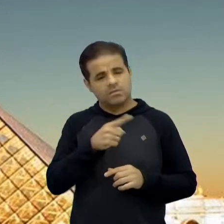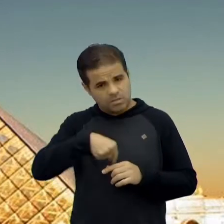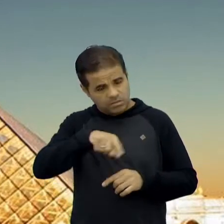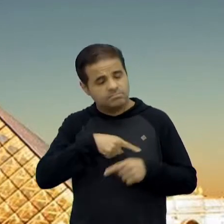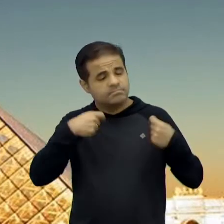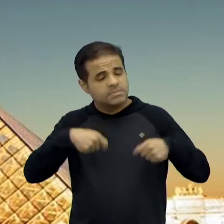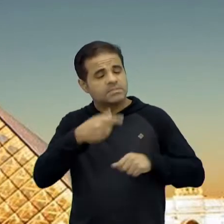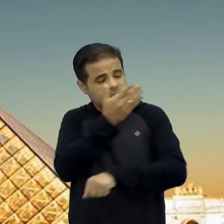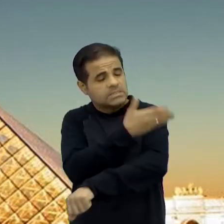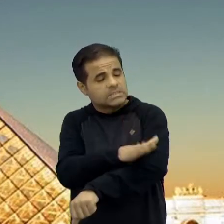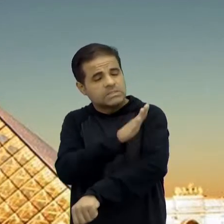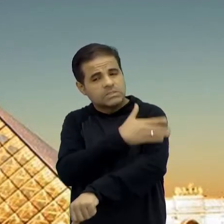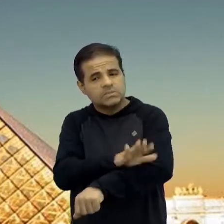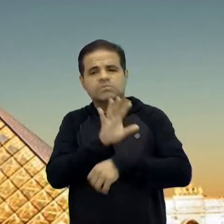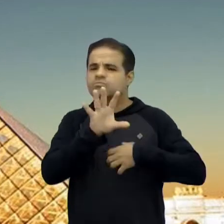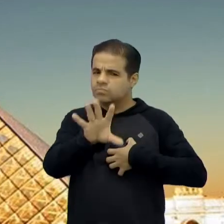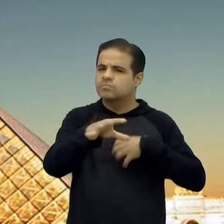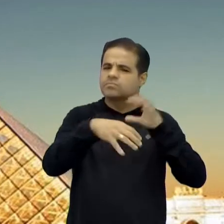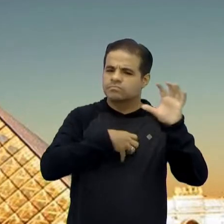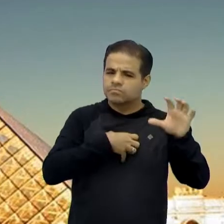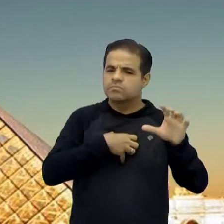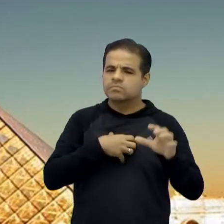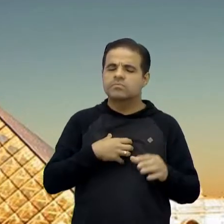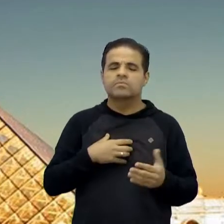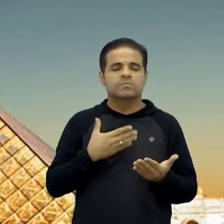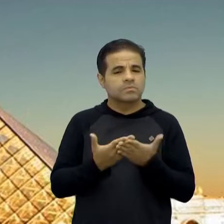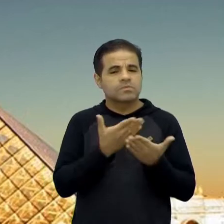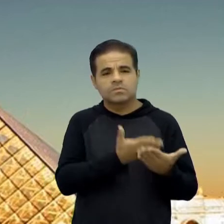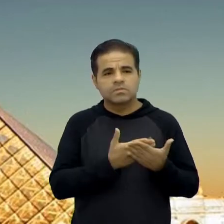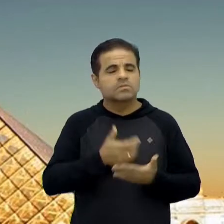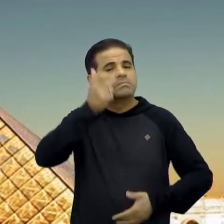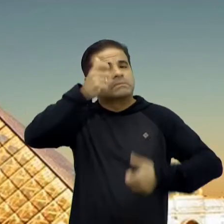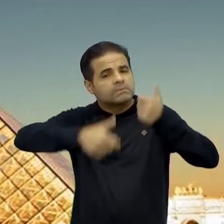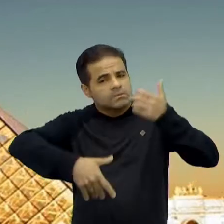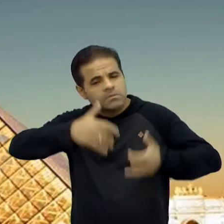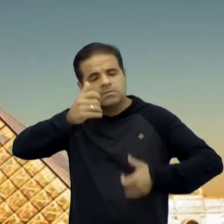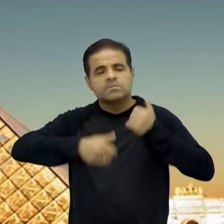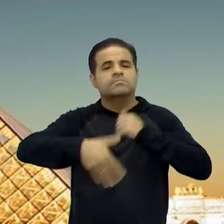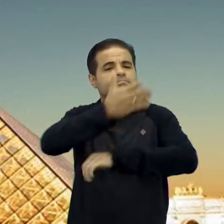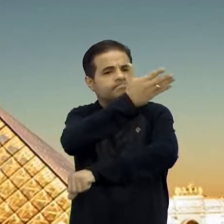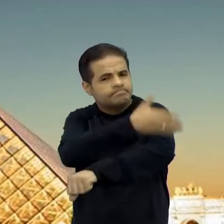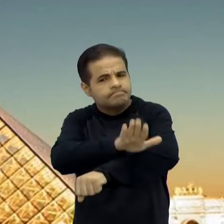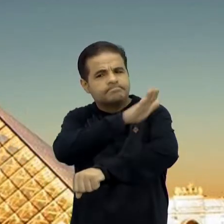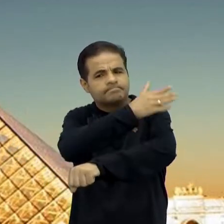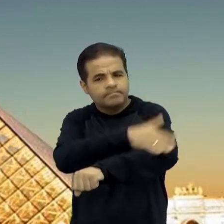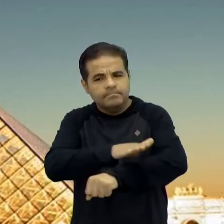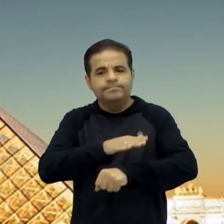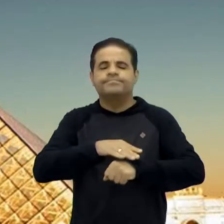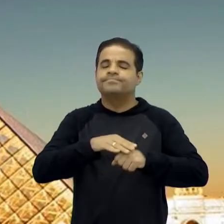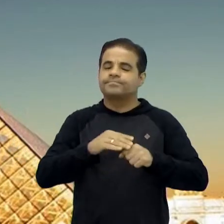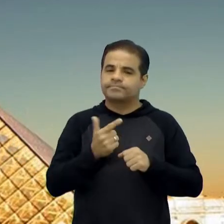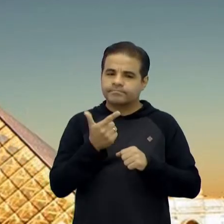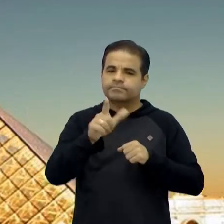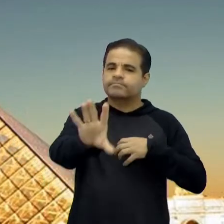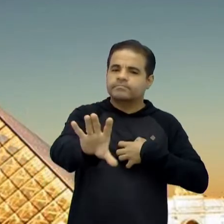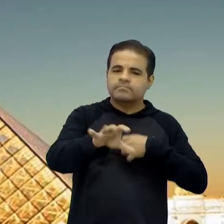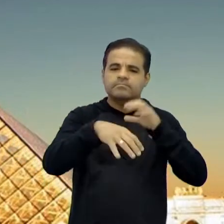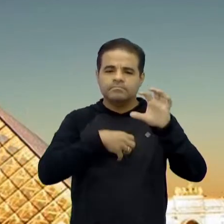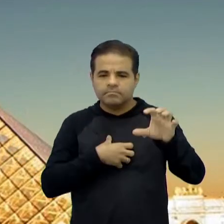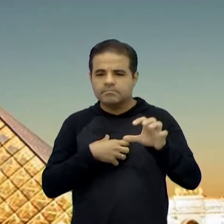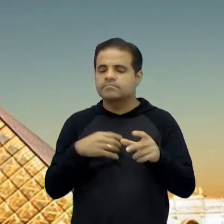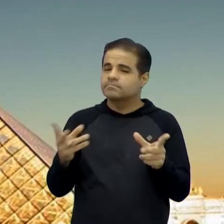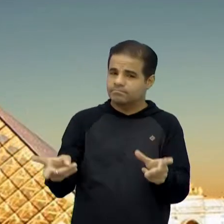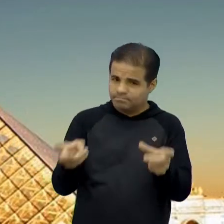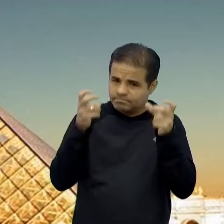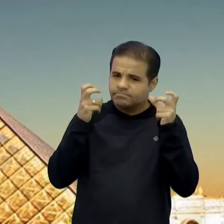fazer esse exercício de empatia, né? Voltando nessa aula anterior, né? Fazer esse exercício de empatia, se pôr no lugar do outro, de alteridade, e